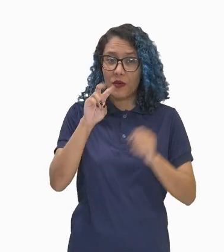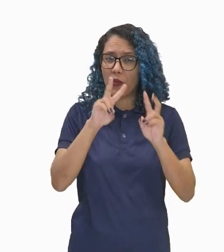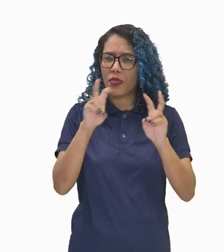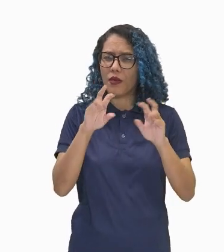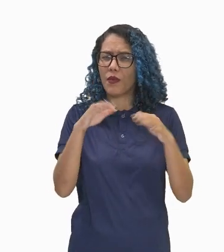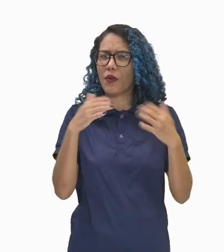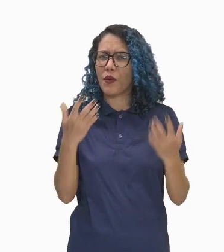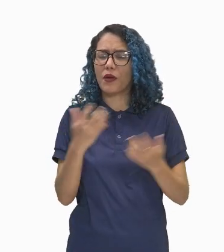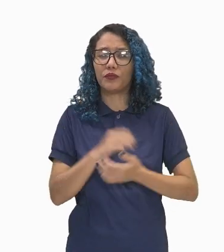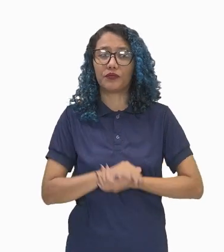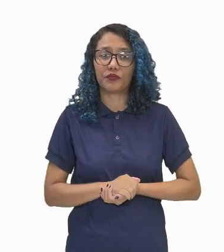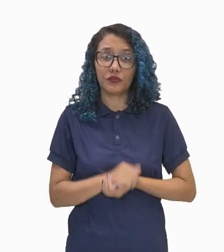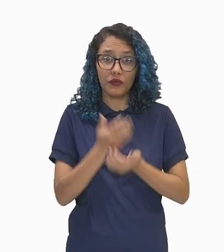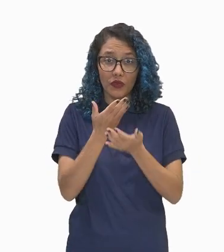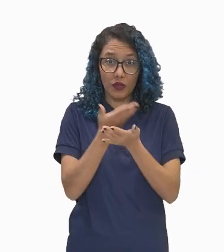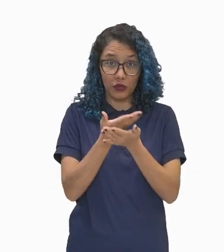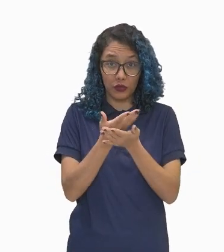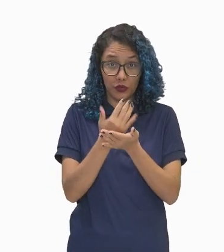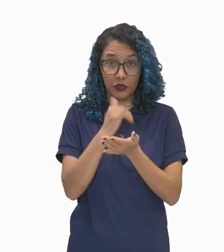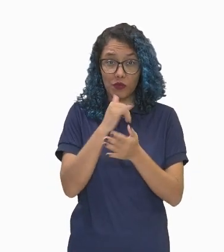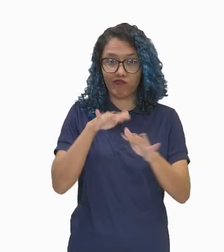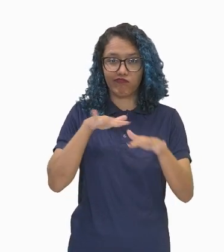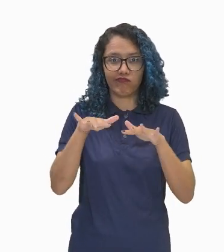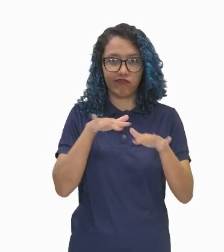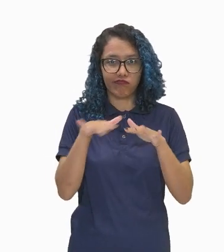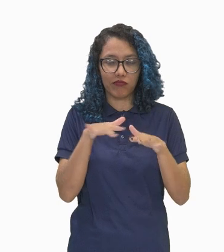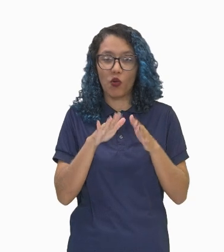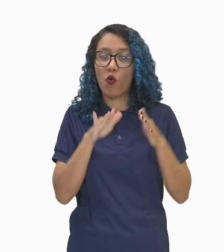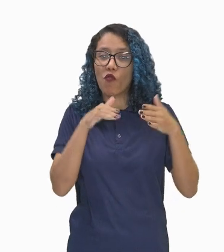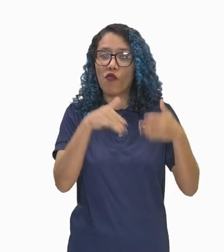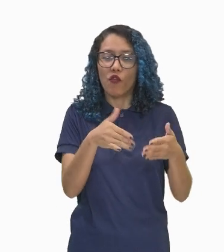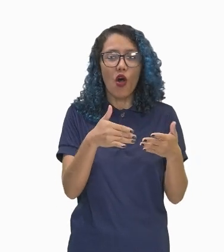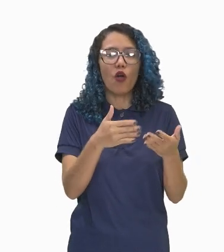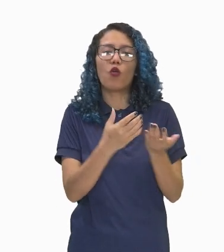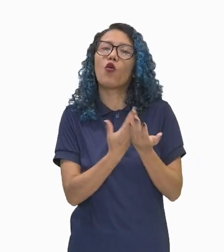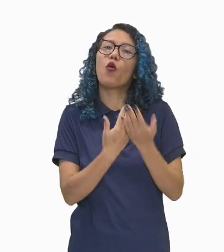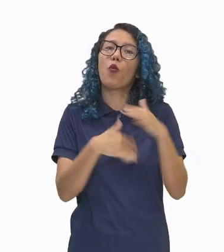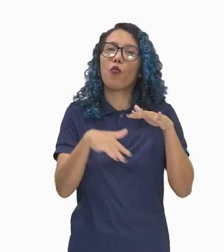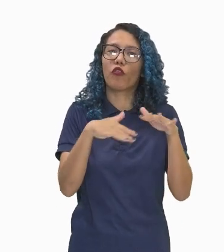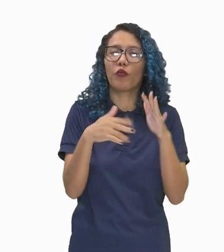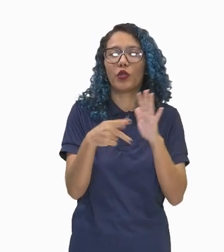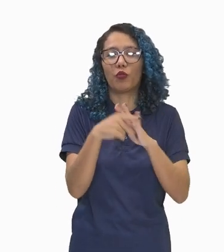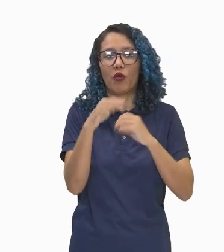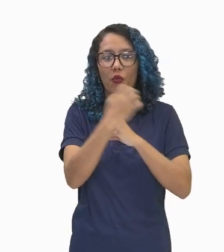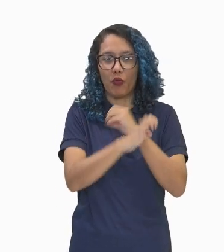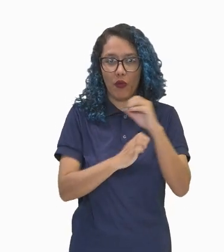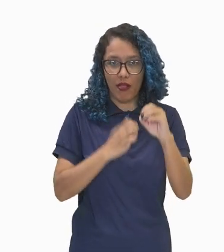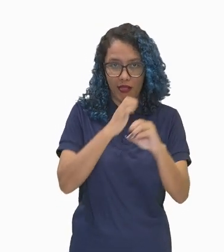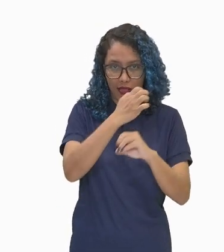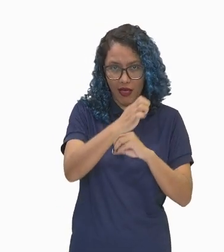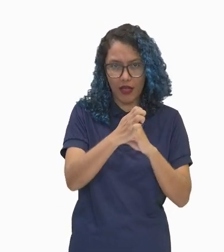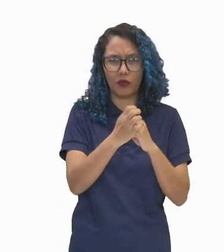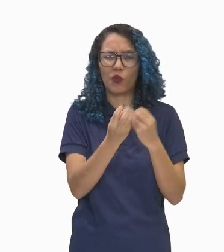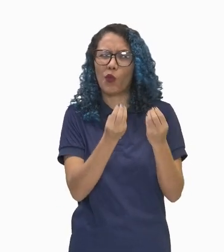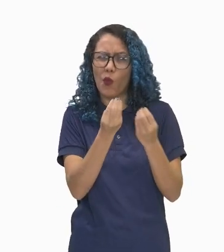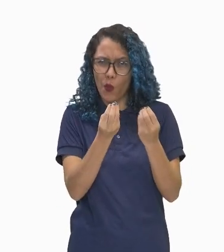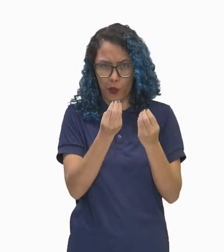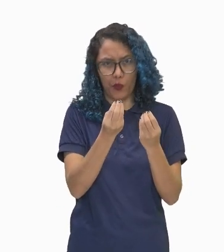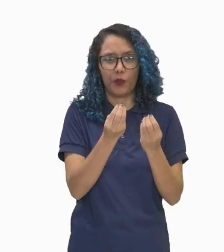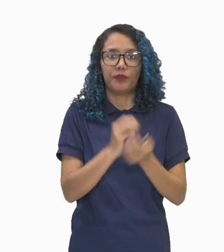de conhecimento eletrodinâmica, as maravilhas do movimento dos elétrons